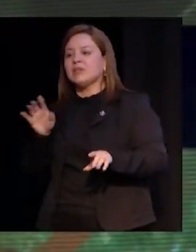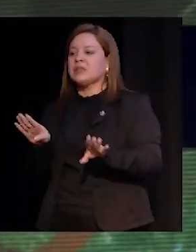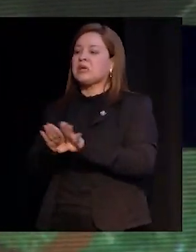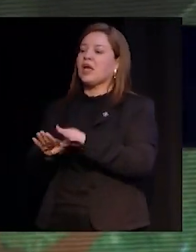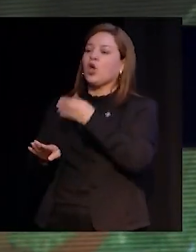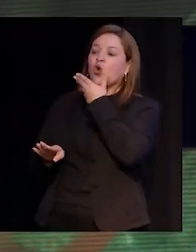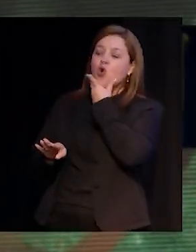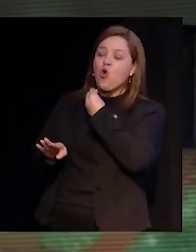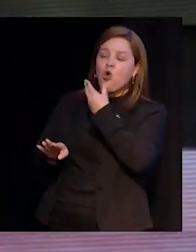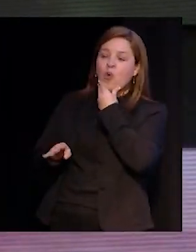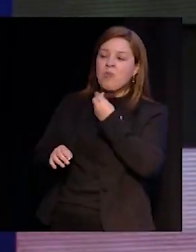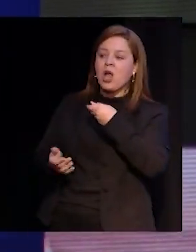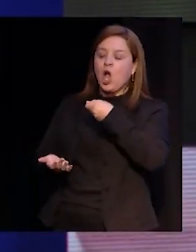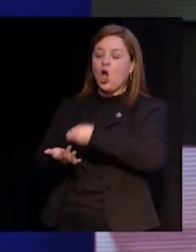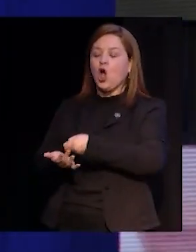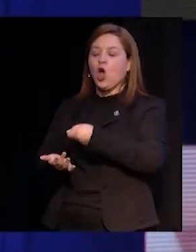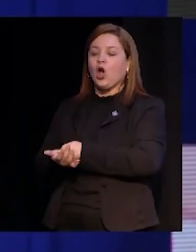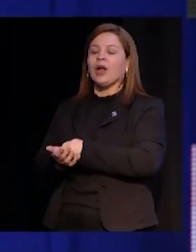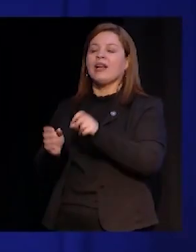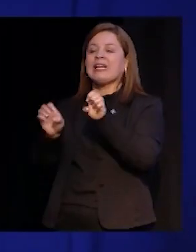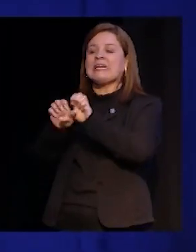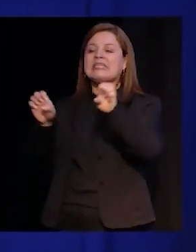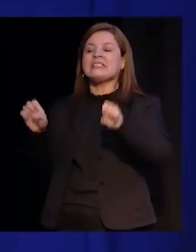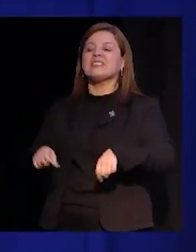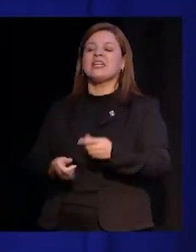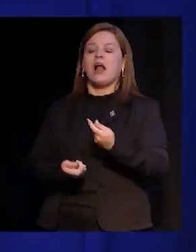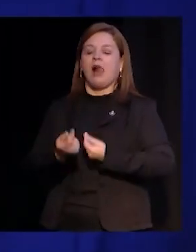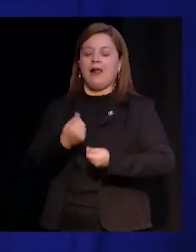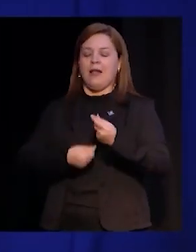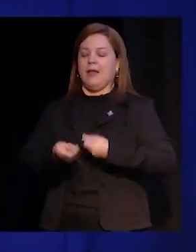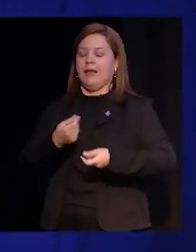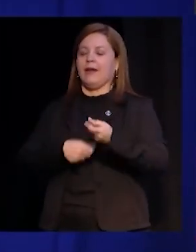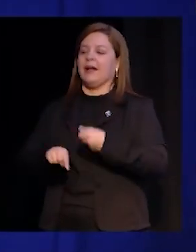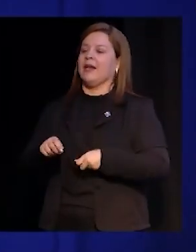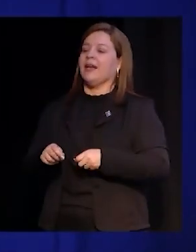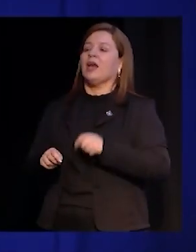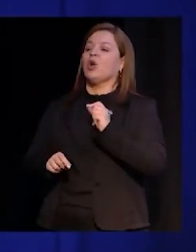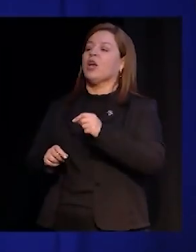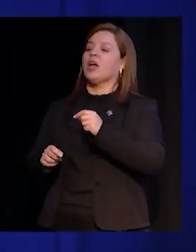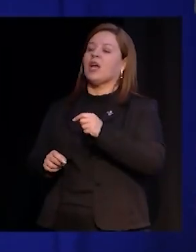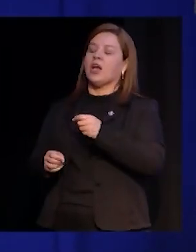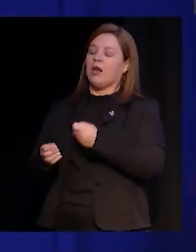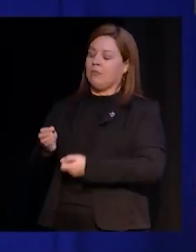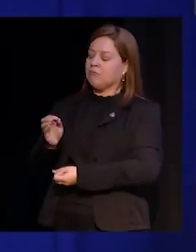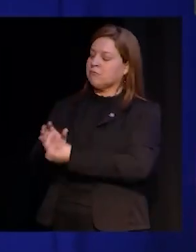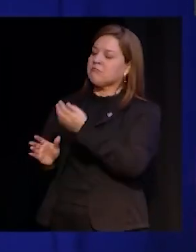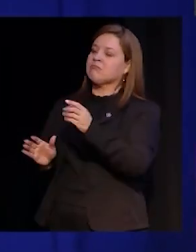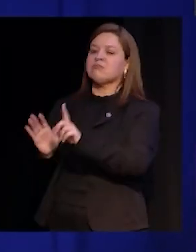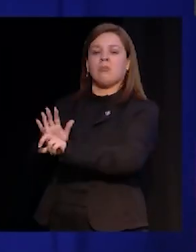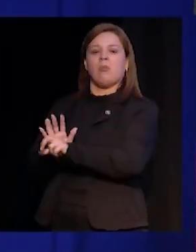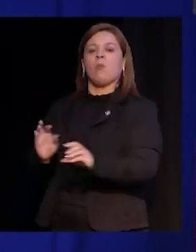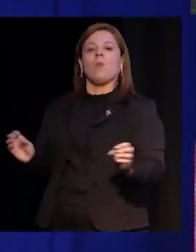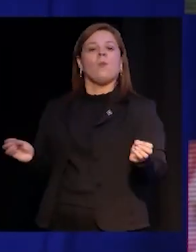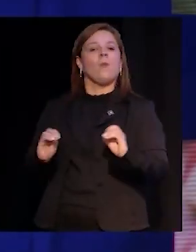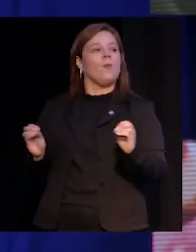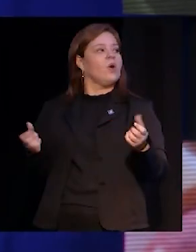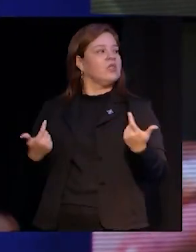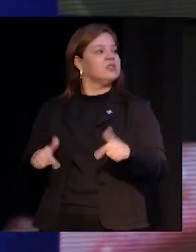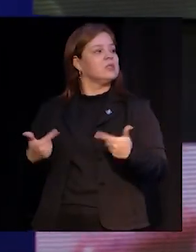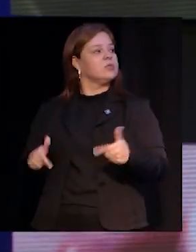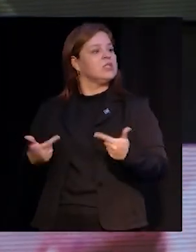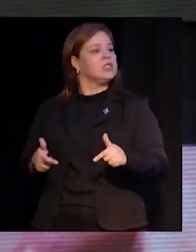produtor ao escrutínio que o sistema financeiro submete o produtor brasileiro. Nenhuma legislação.